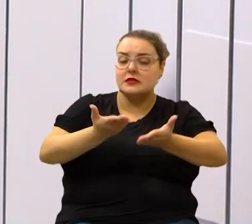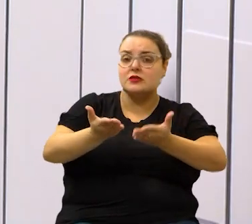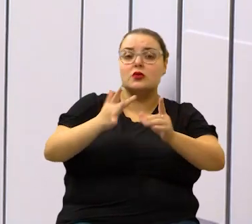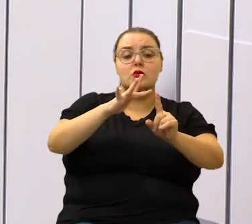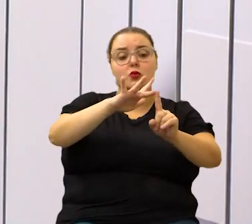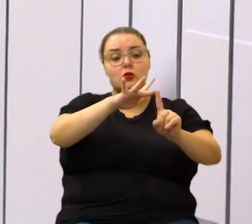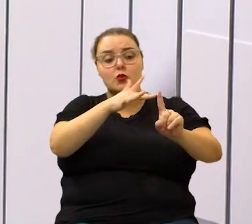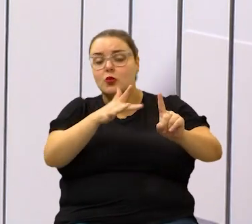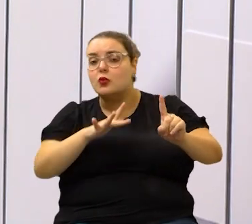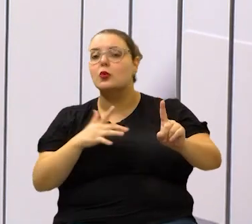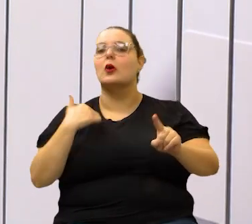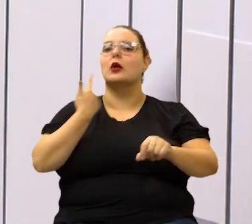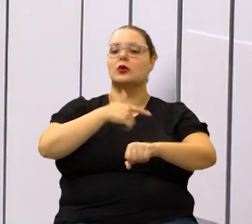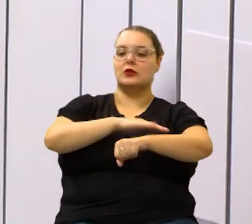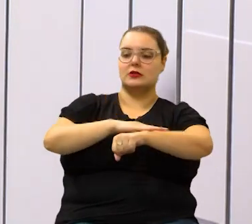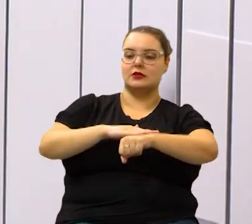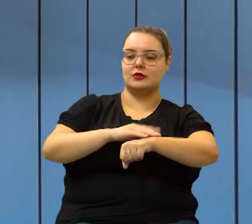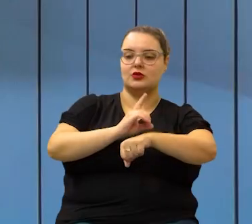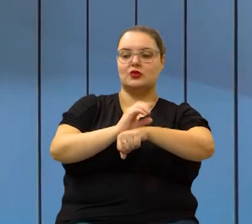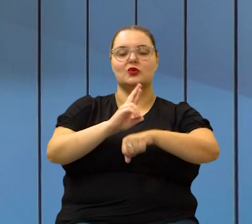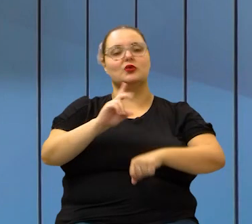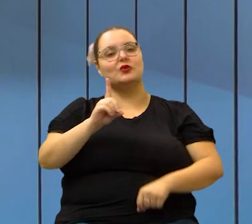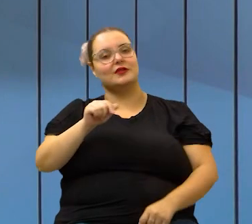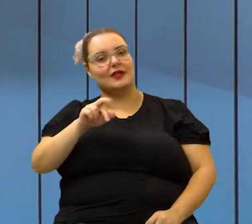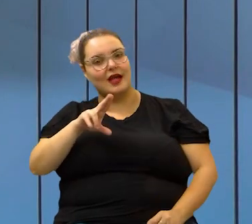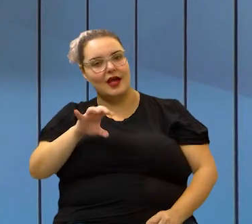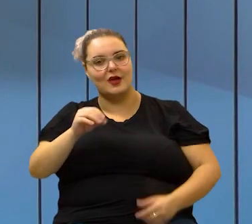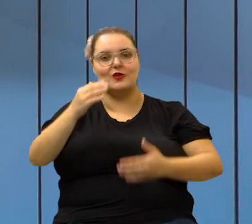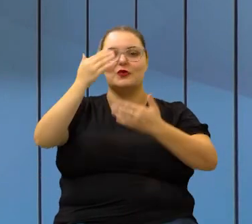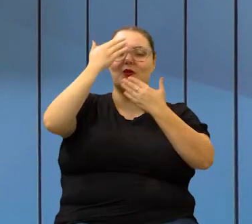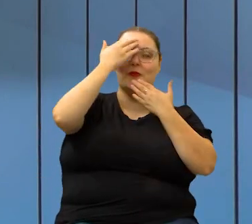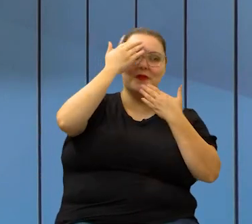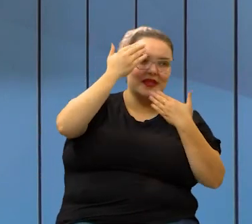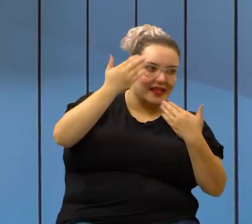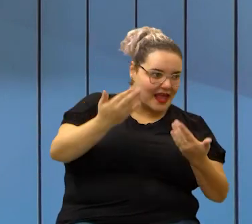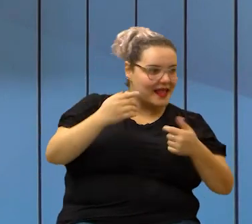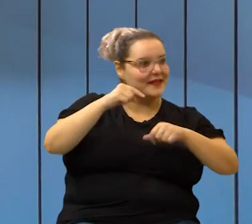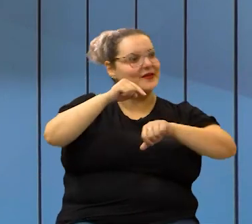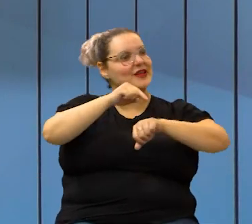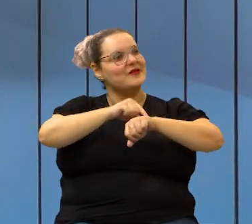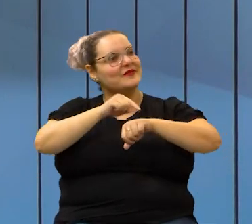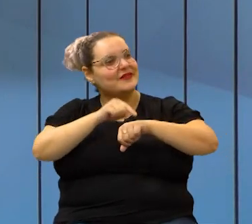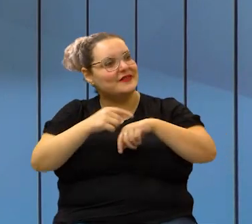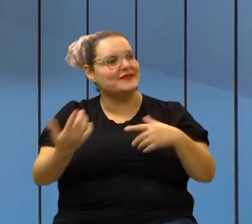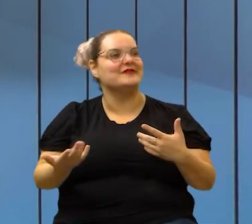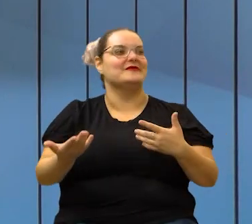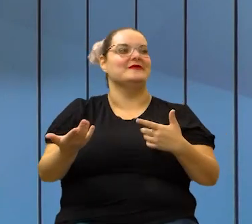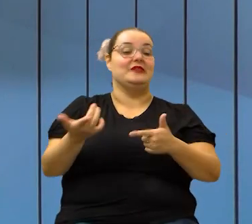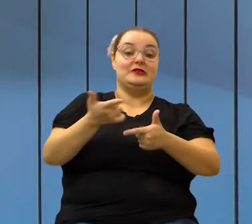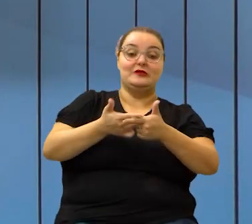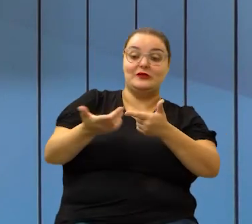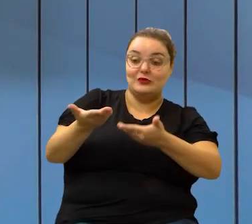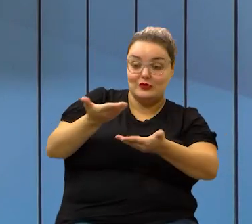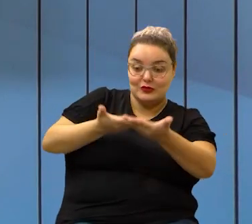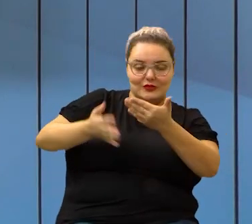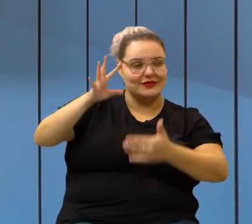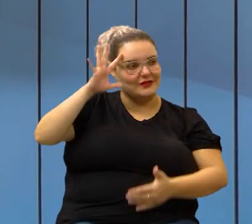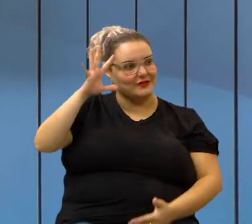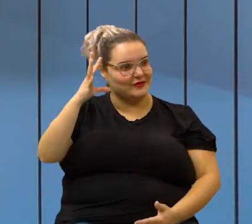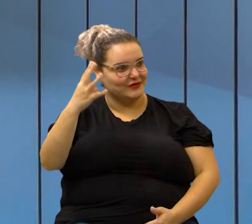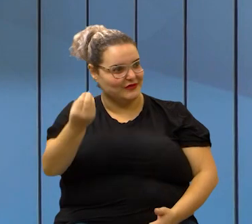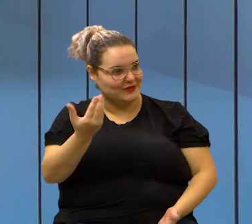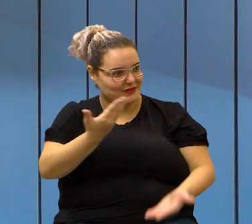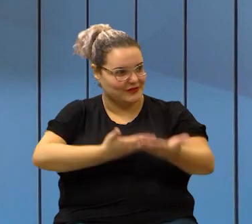no outono com a nossa pele. Doutor Dário, muito obrigada pelo seu tempo, que vai dividir aí um pouco de conhecimento